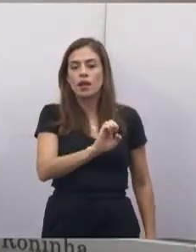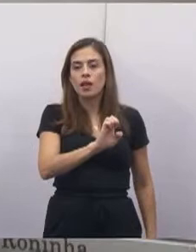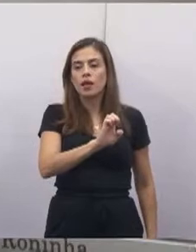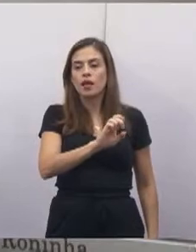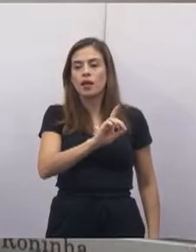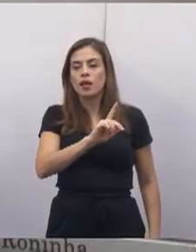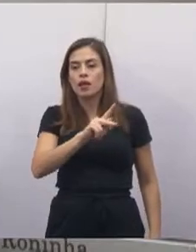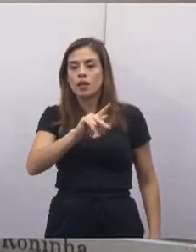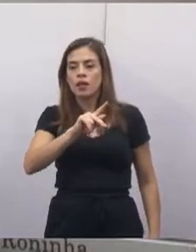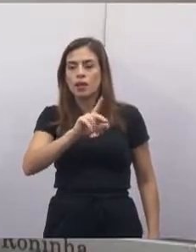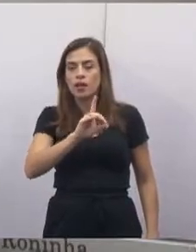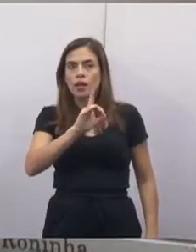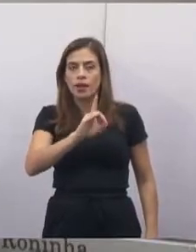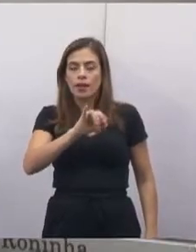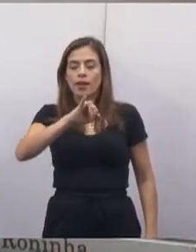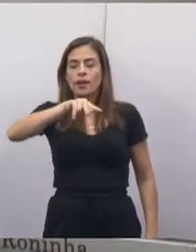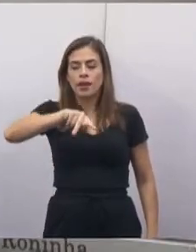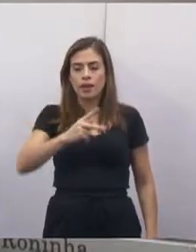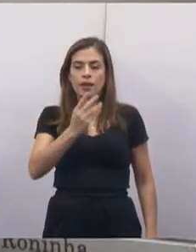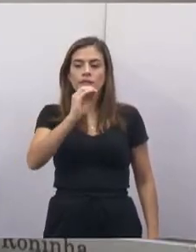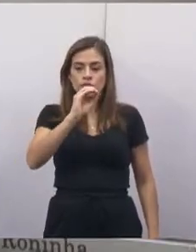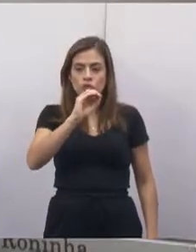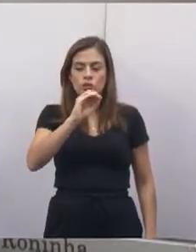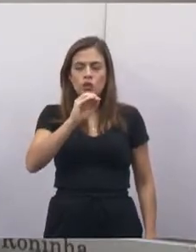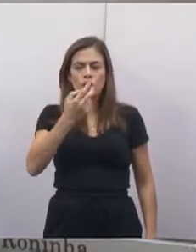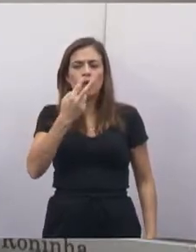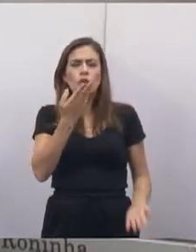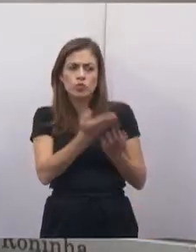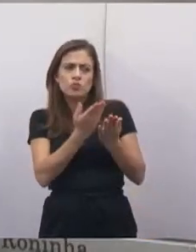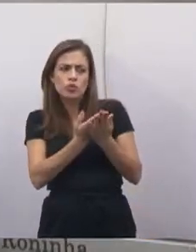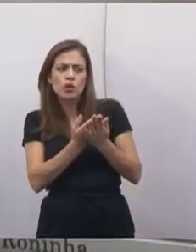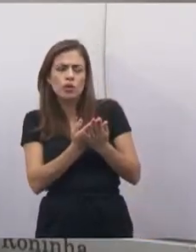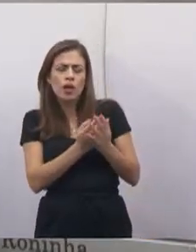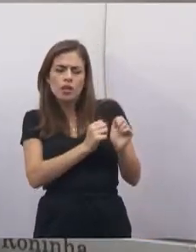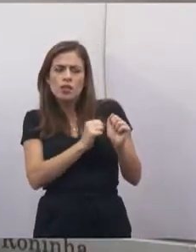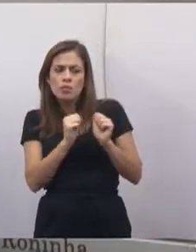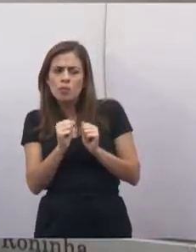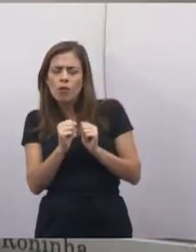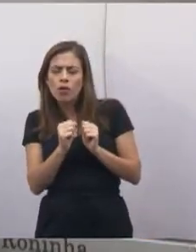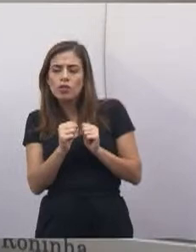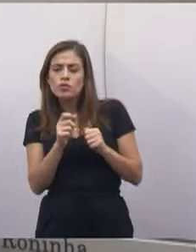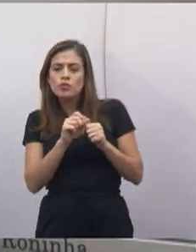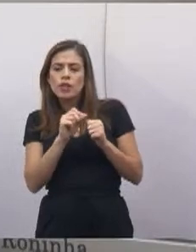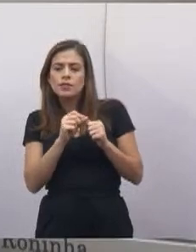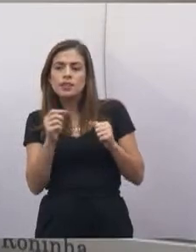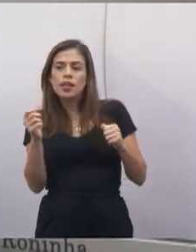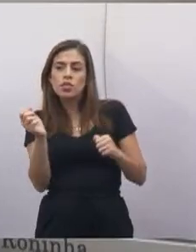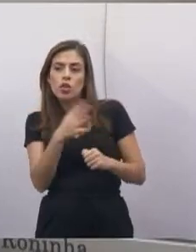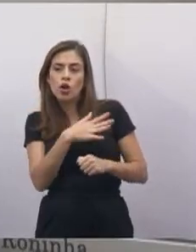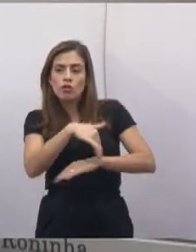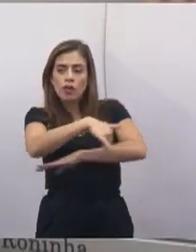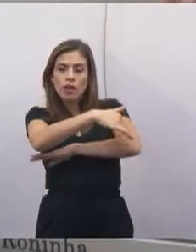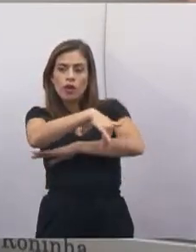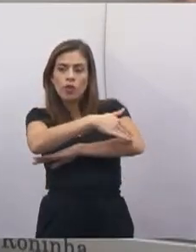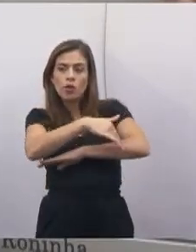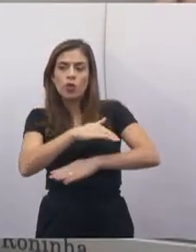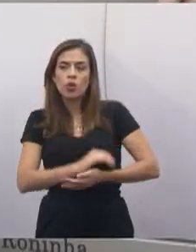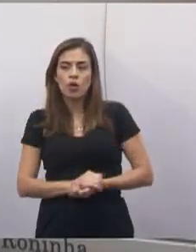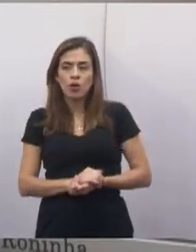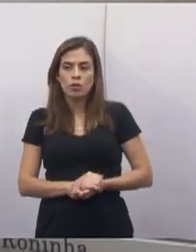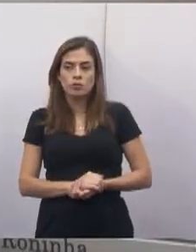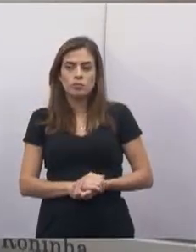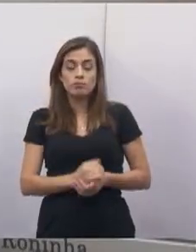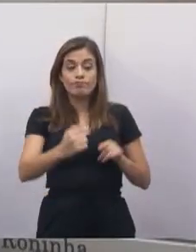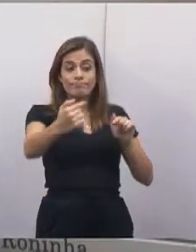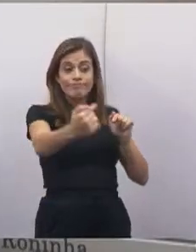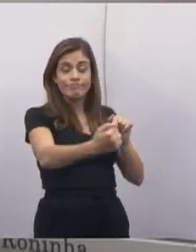fazer 2 vias ali. Uma de entrada onde já existe e depois da valeta, saindo lá no leve, para quem conhece lá, uma nova pista